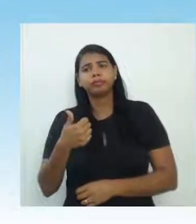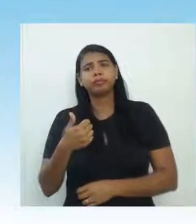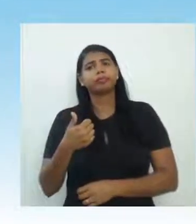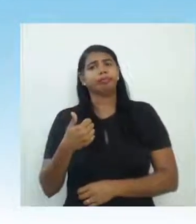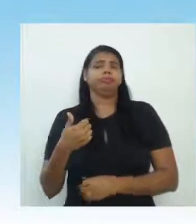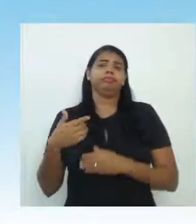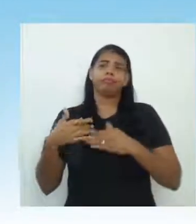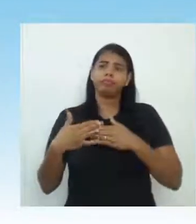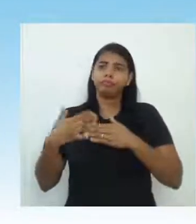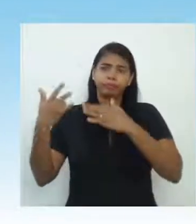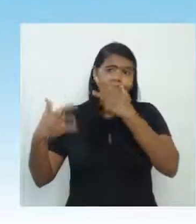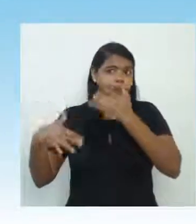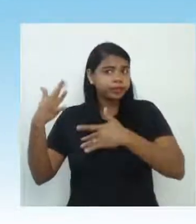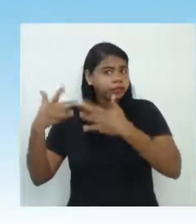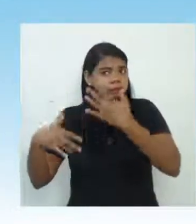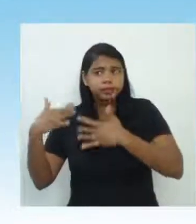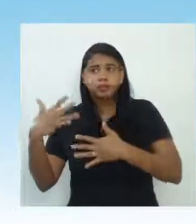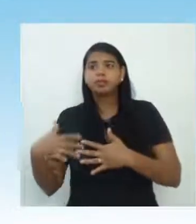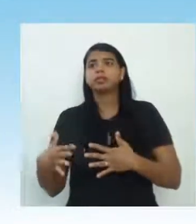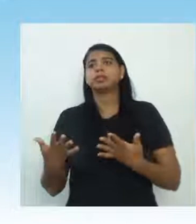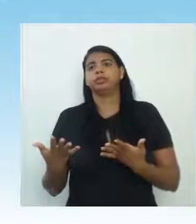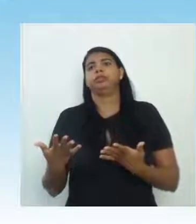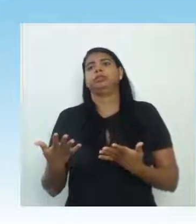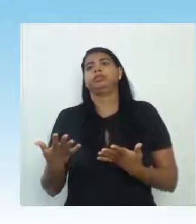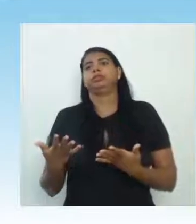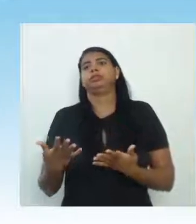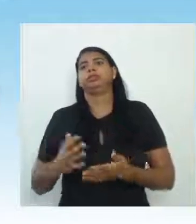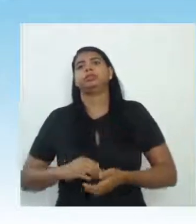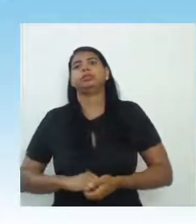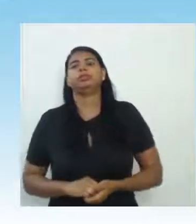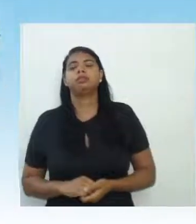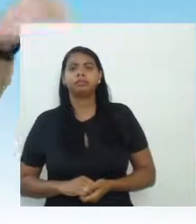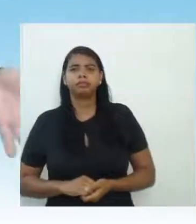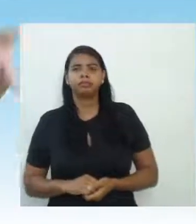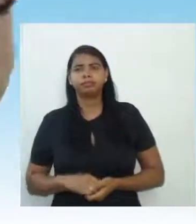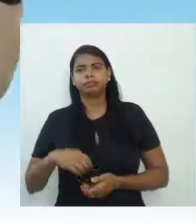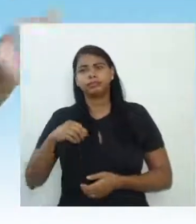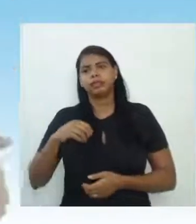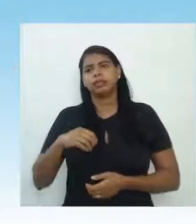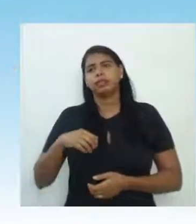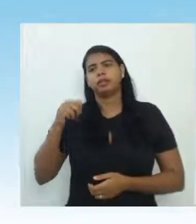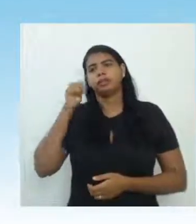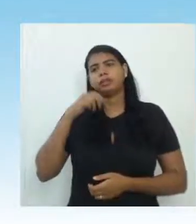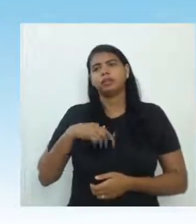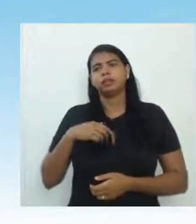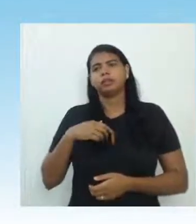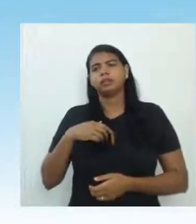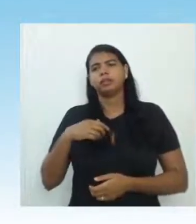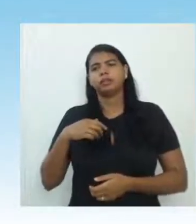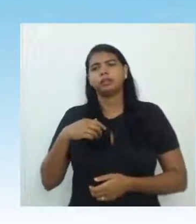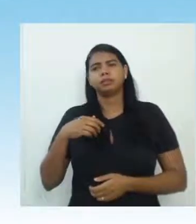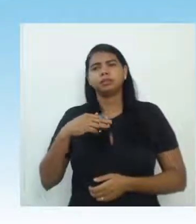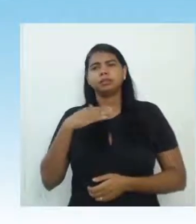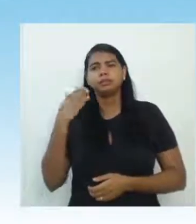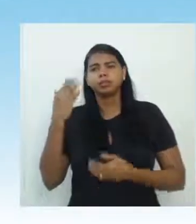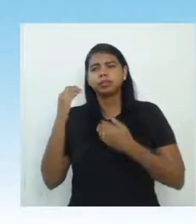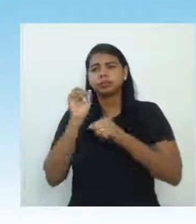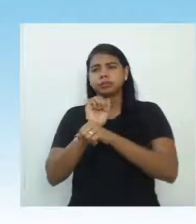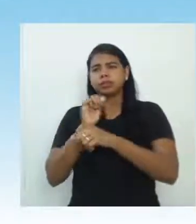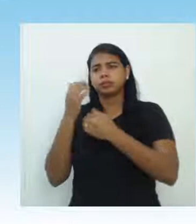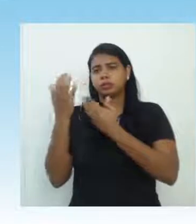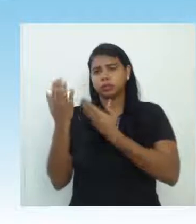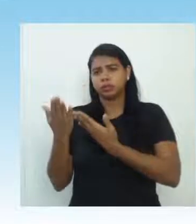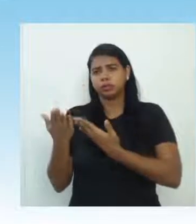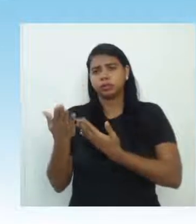né? Ter que explicar ainda. Feminicídio. Pois é. Gente, não faz, tá errado. Enfim, eu espero que vocês, né,